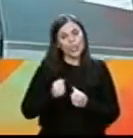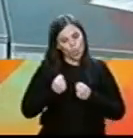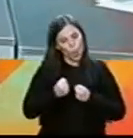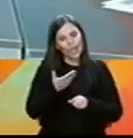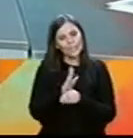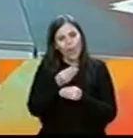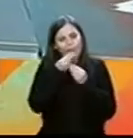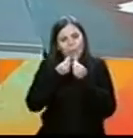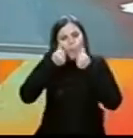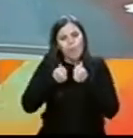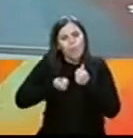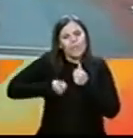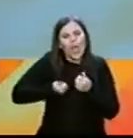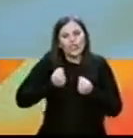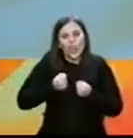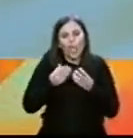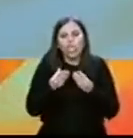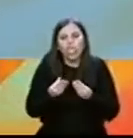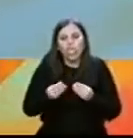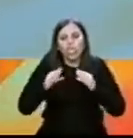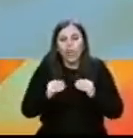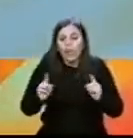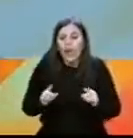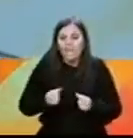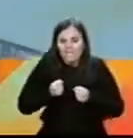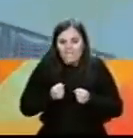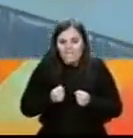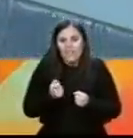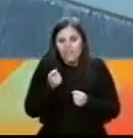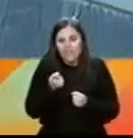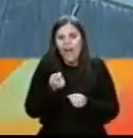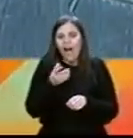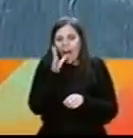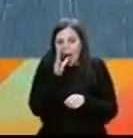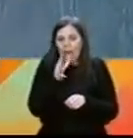bem? E acho que fica depois muito, muito agradável, um bocadinho de água e gelo,